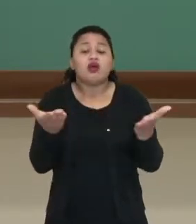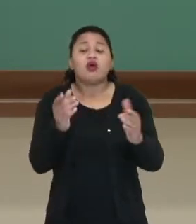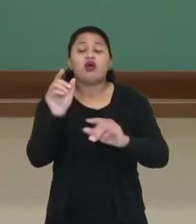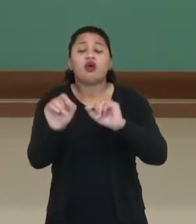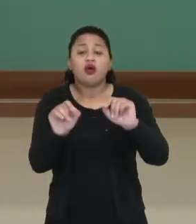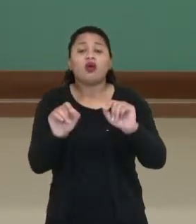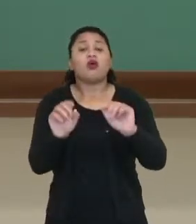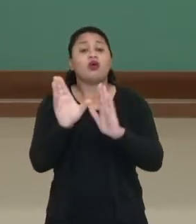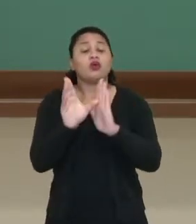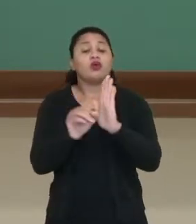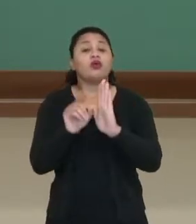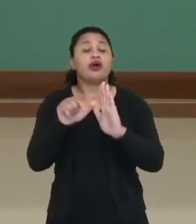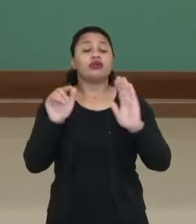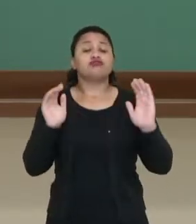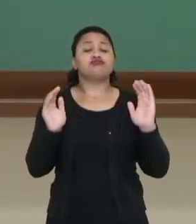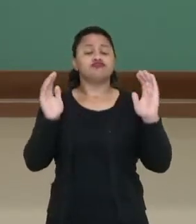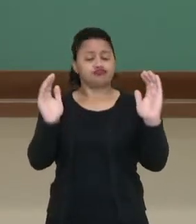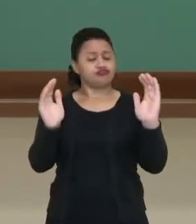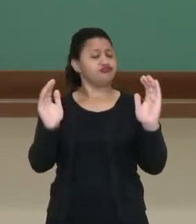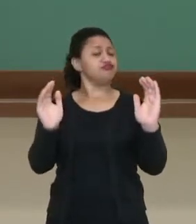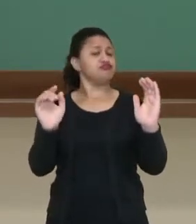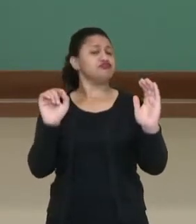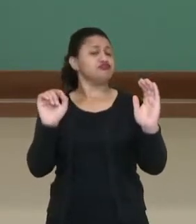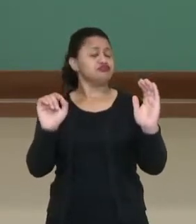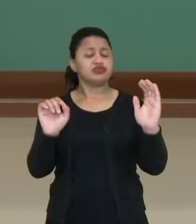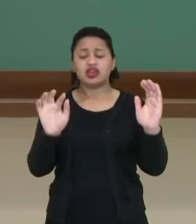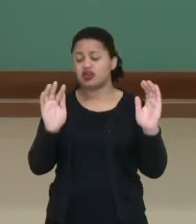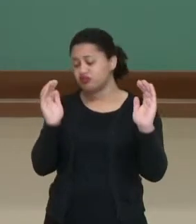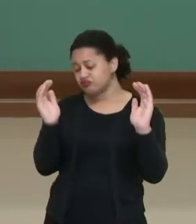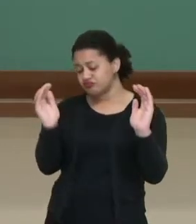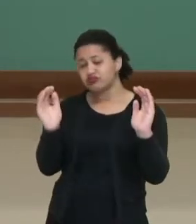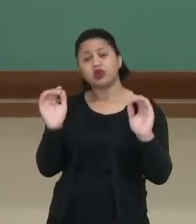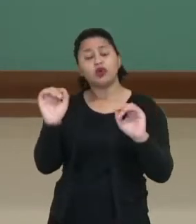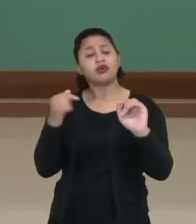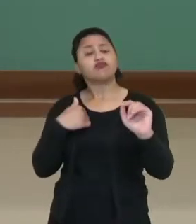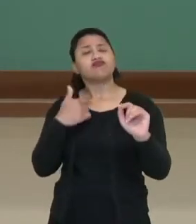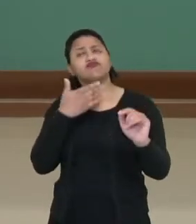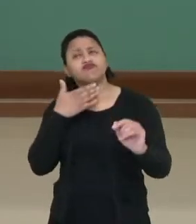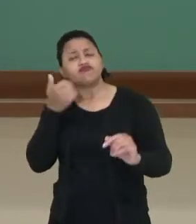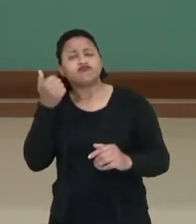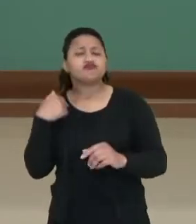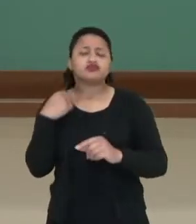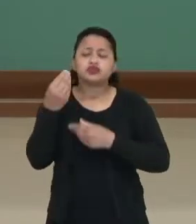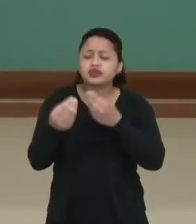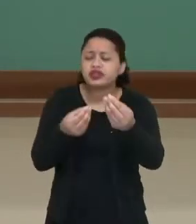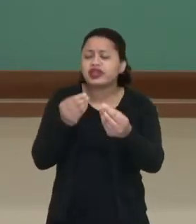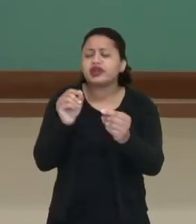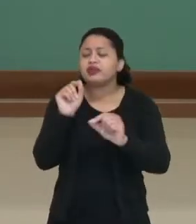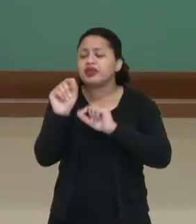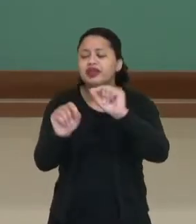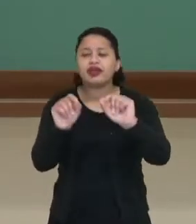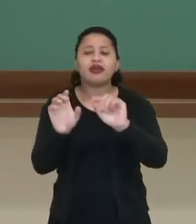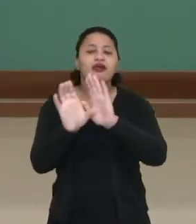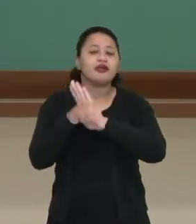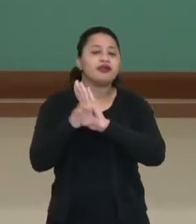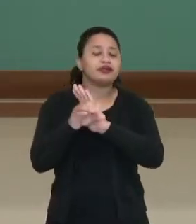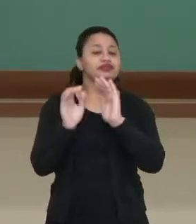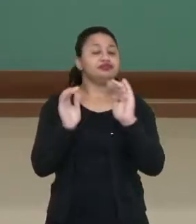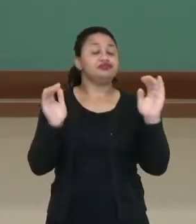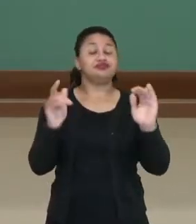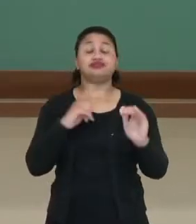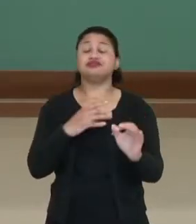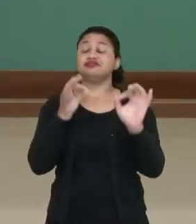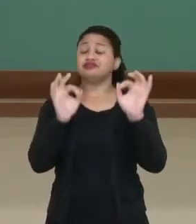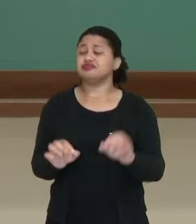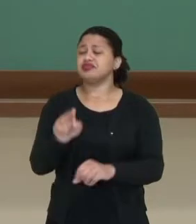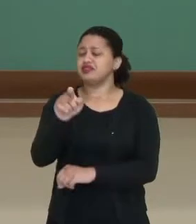sobre função, a ideia da função, melhorar um pouquinho esse conceito de função, que eu tenho certeza que você já